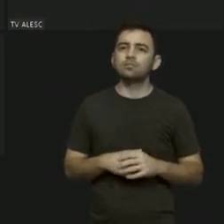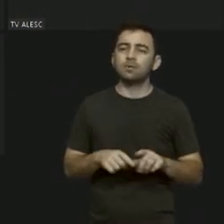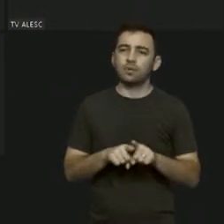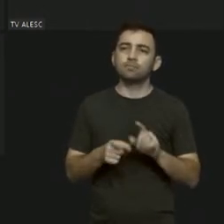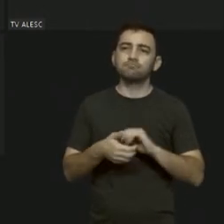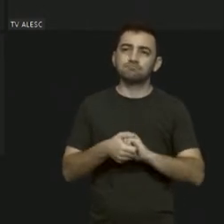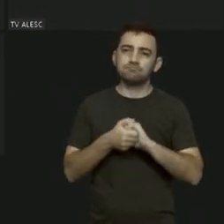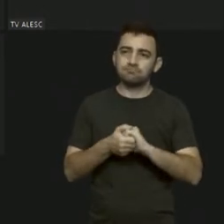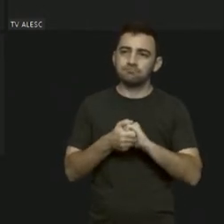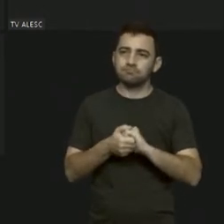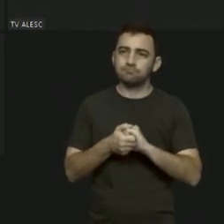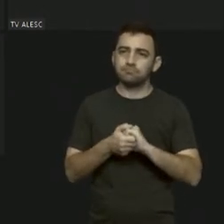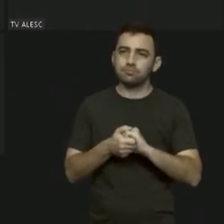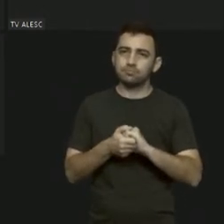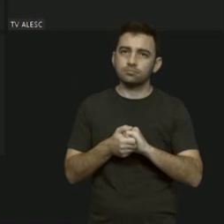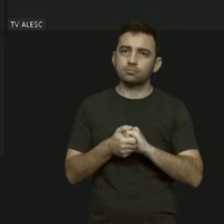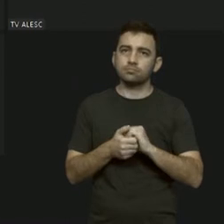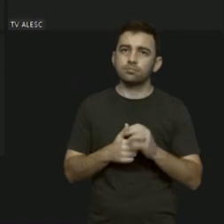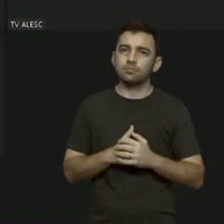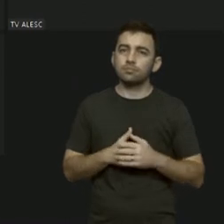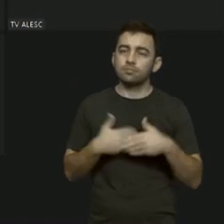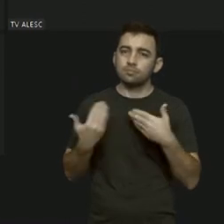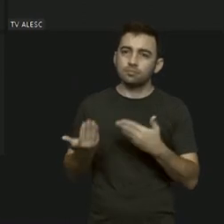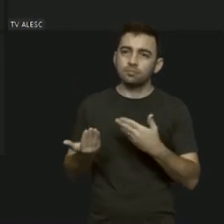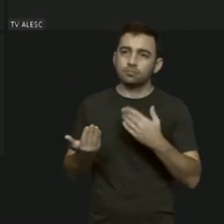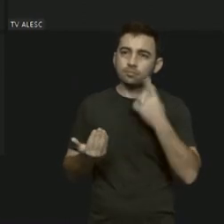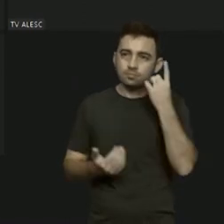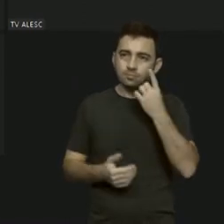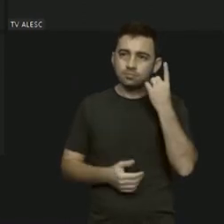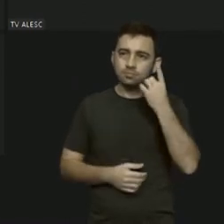cumprimentar o deputado